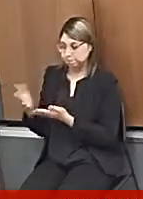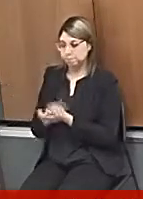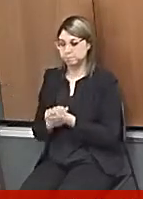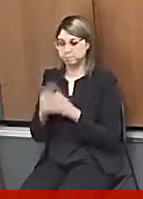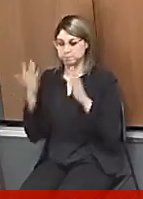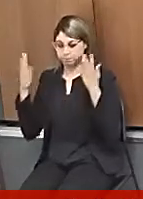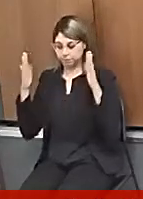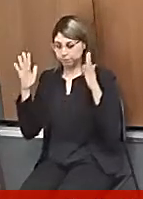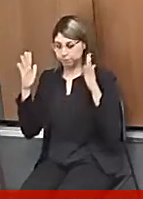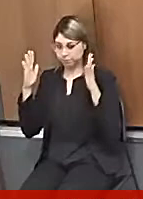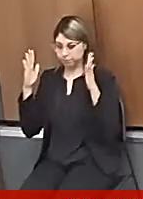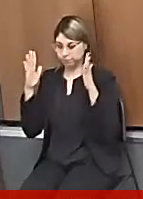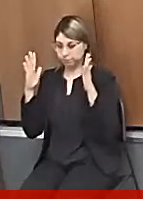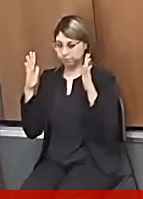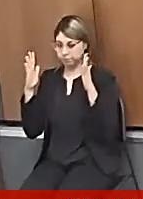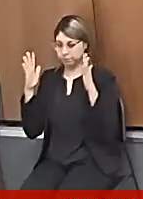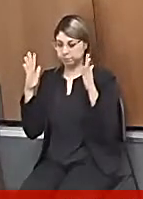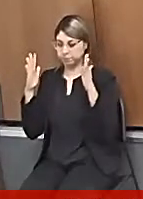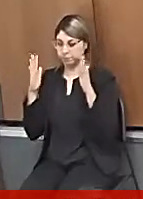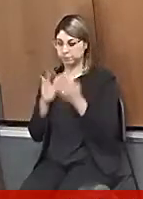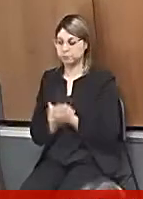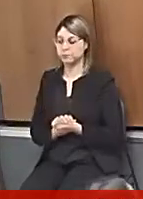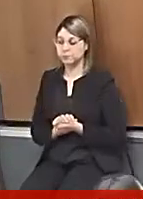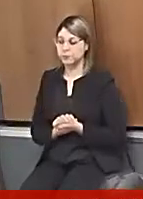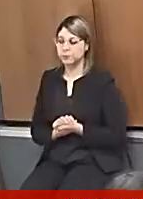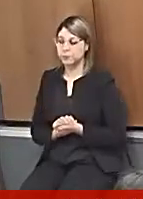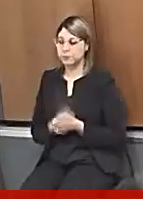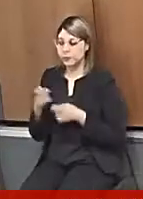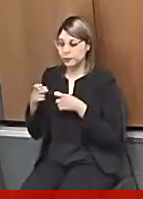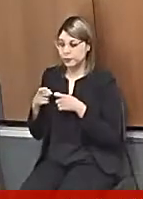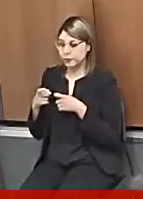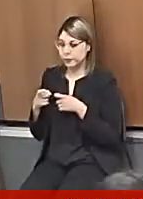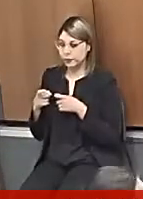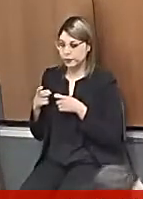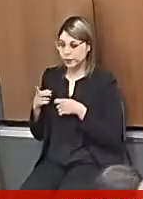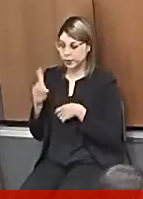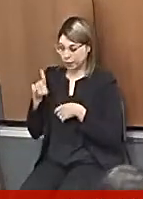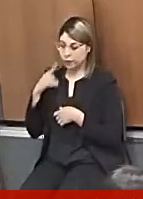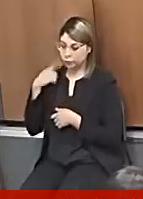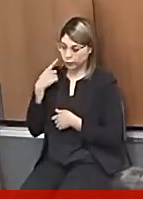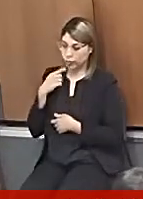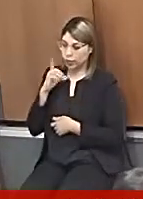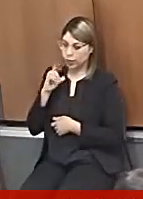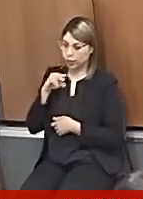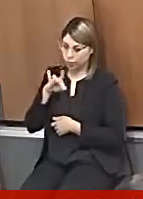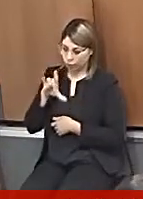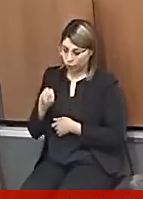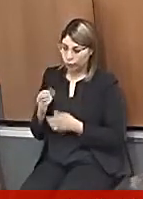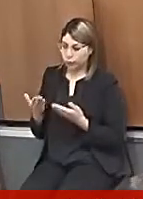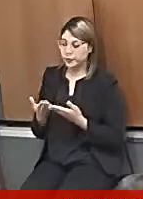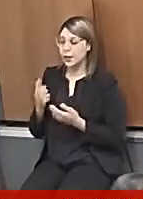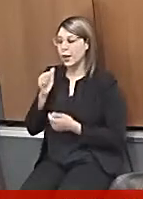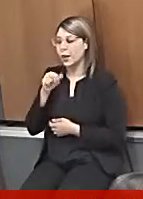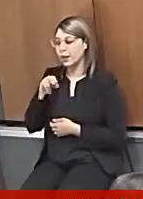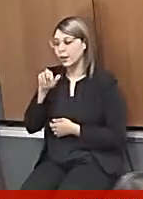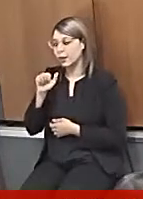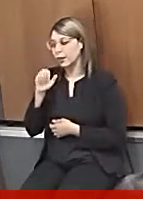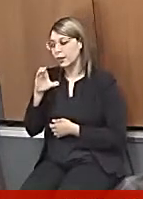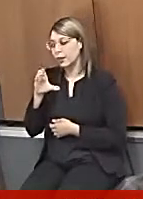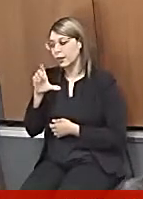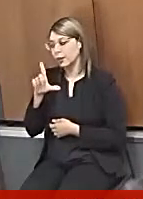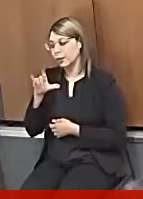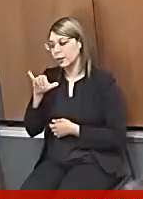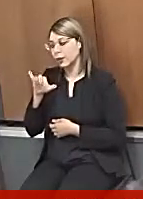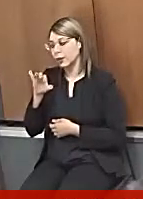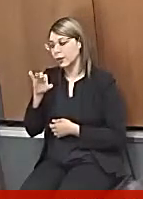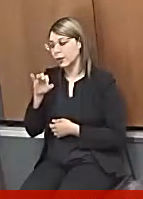bem doutor danilo a jé ana cleide é é aqui